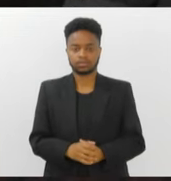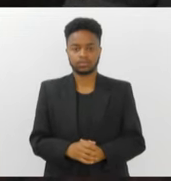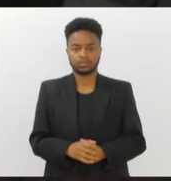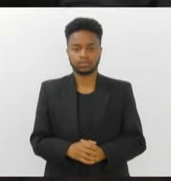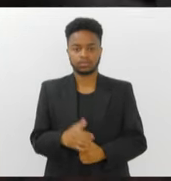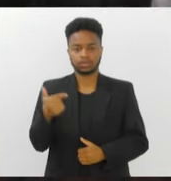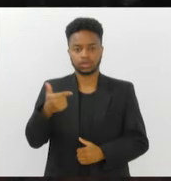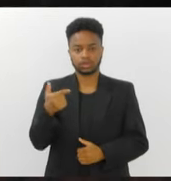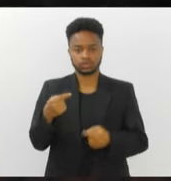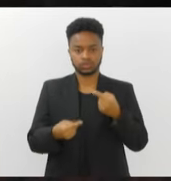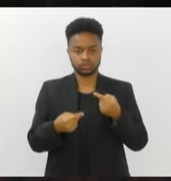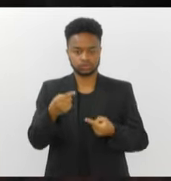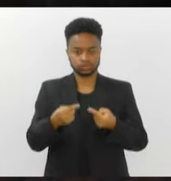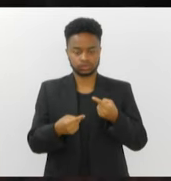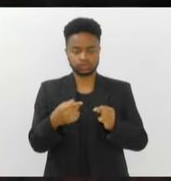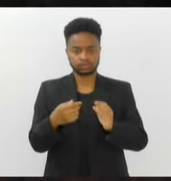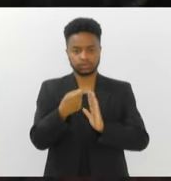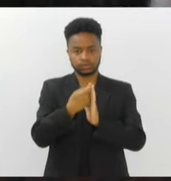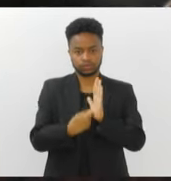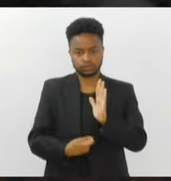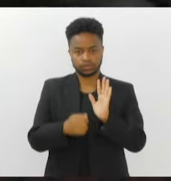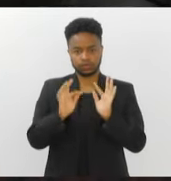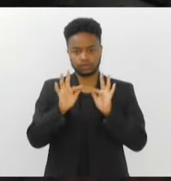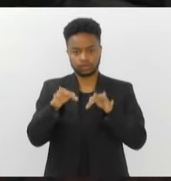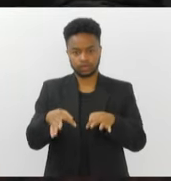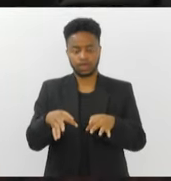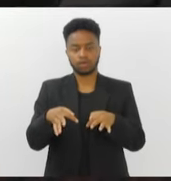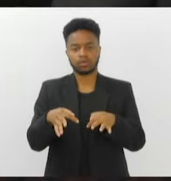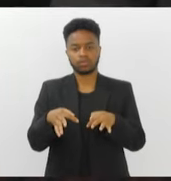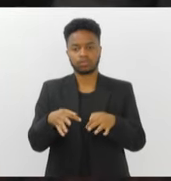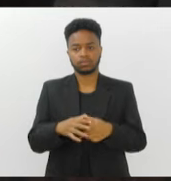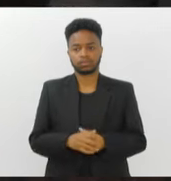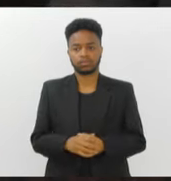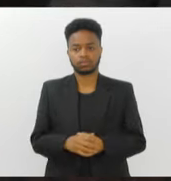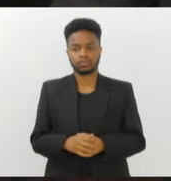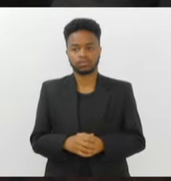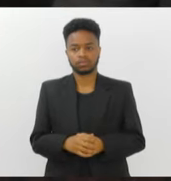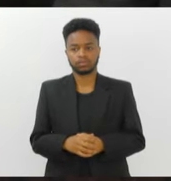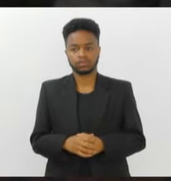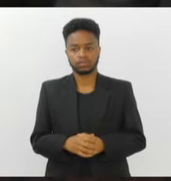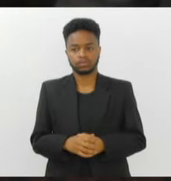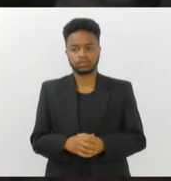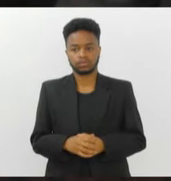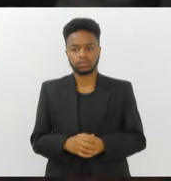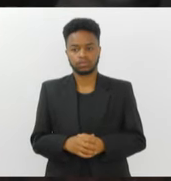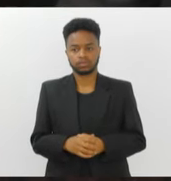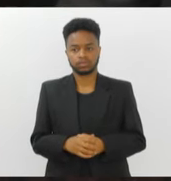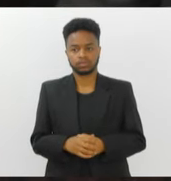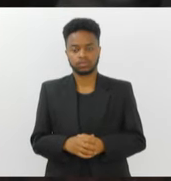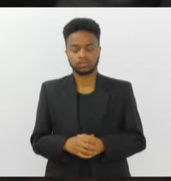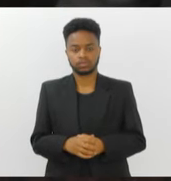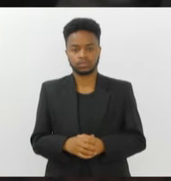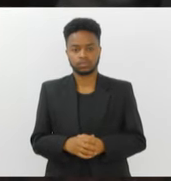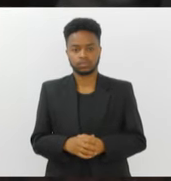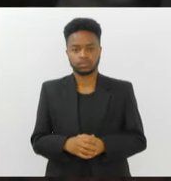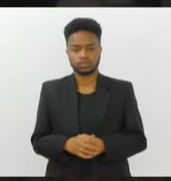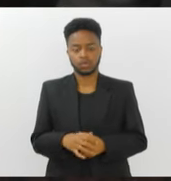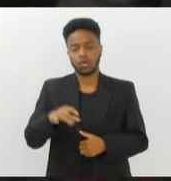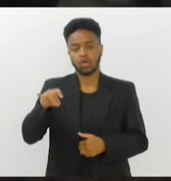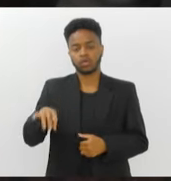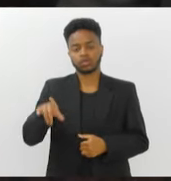em segunda discussão, redação do vencido, a redação final, o último cantado